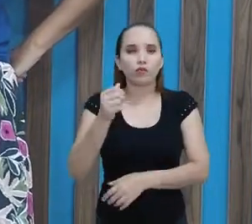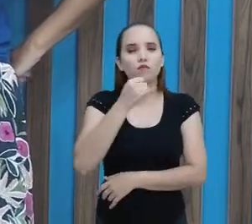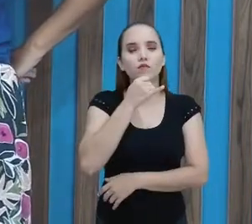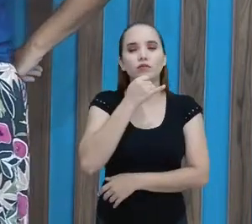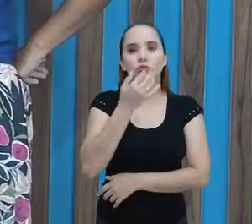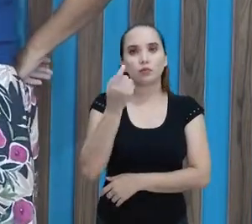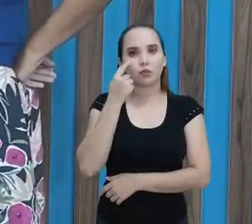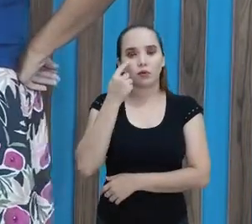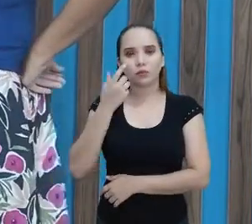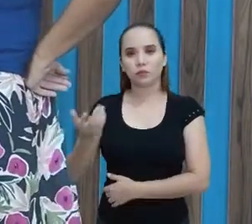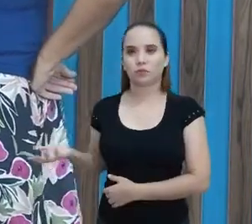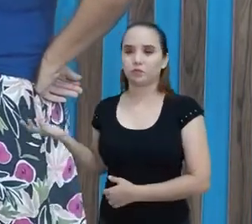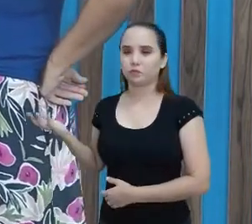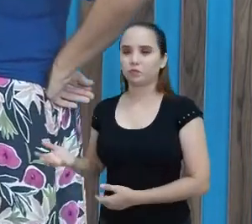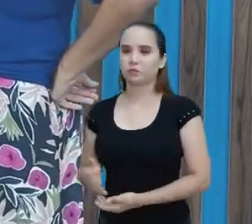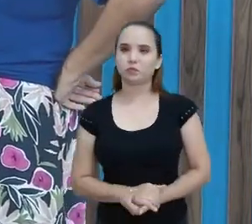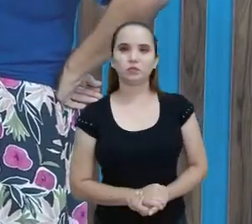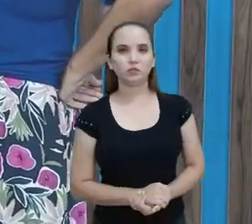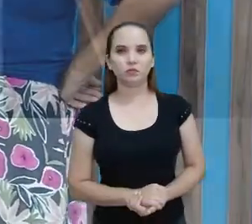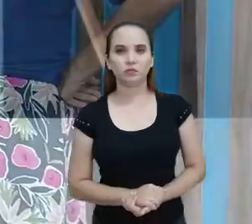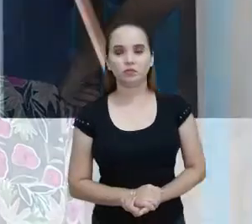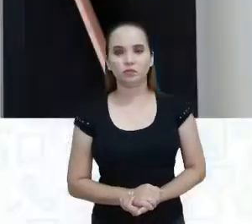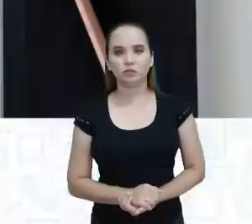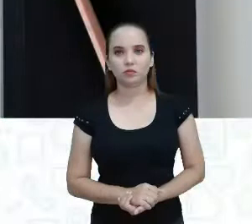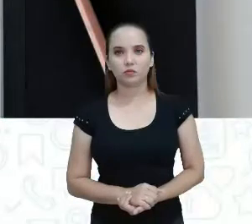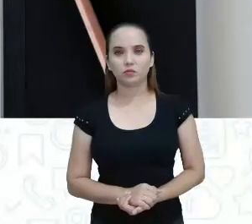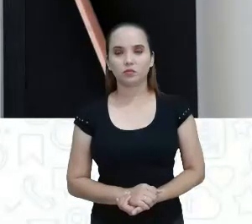subjetivas. Continuando,